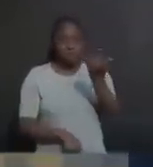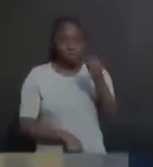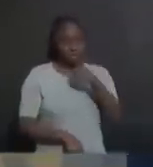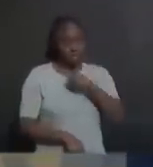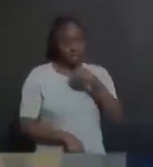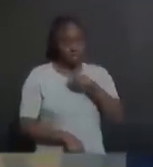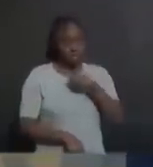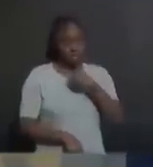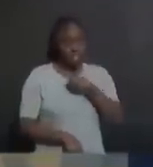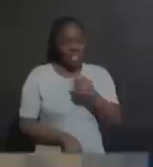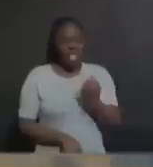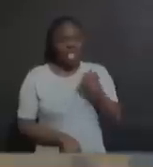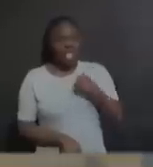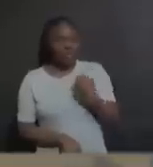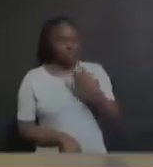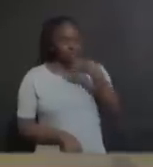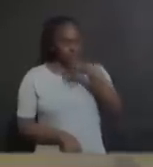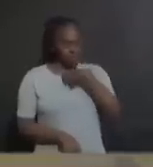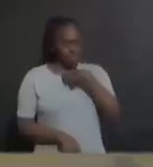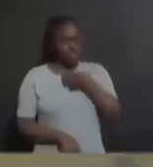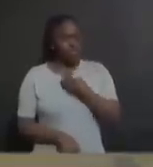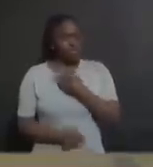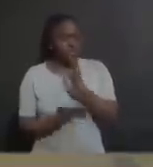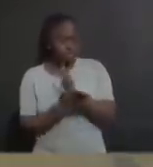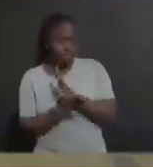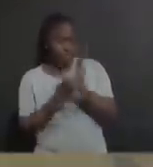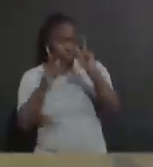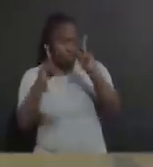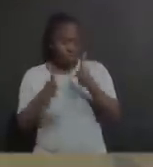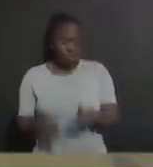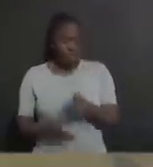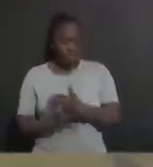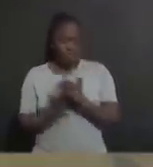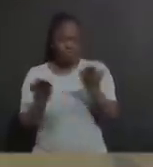eu vou falar, eu tô sentindo que tem algumas de vocês.